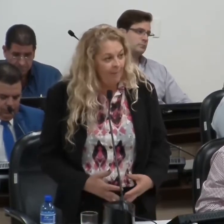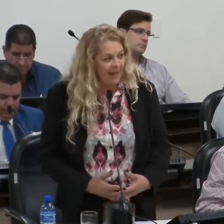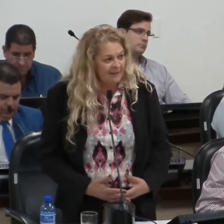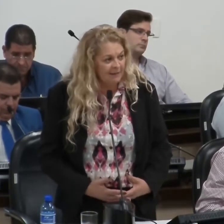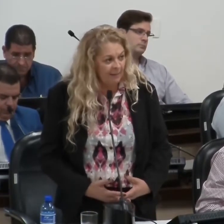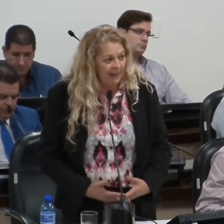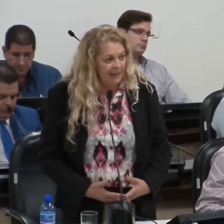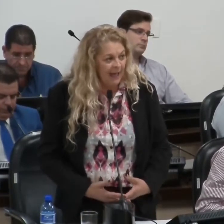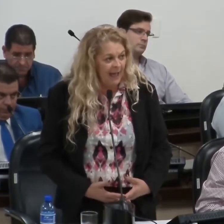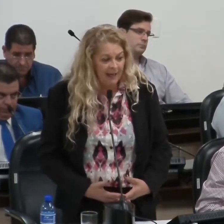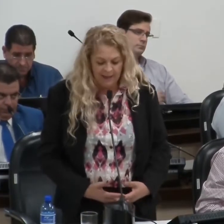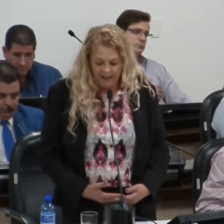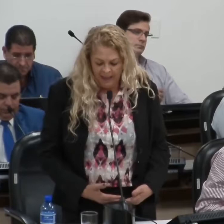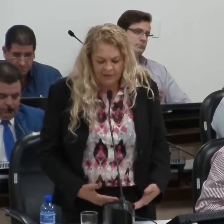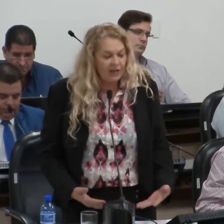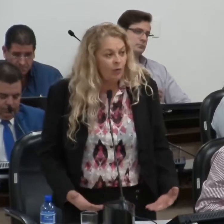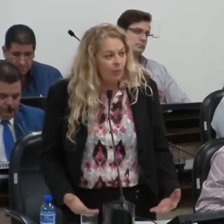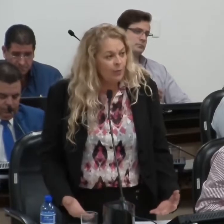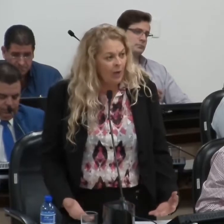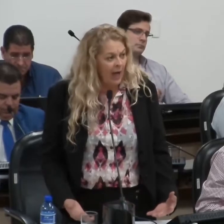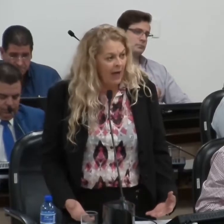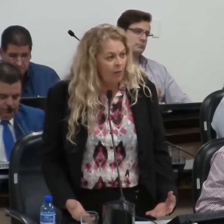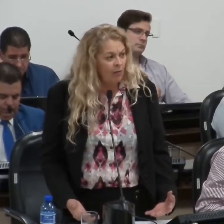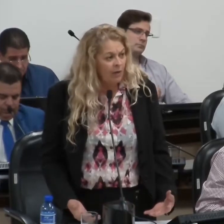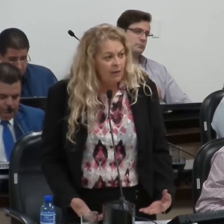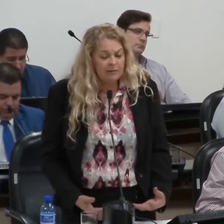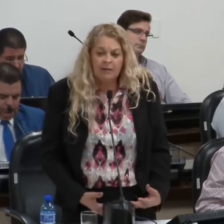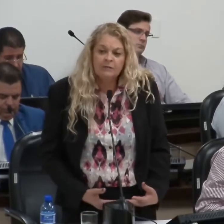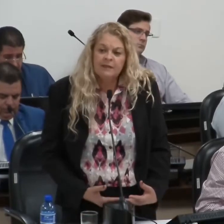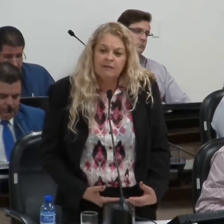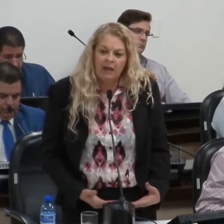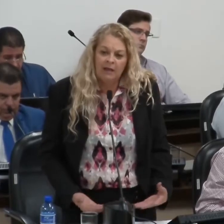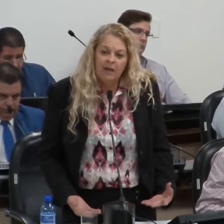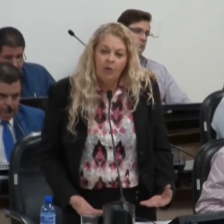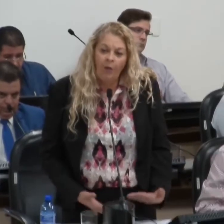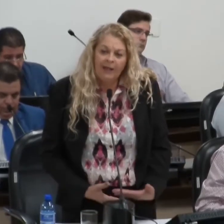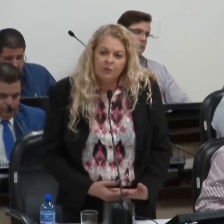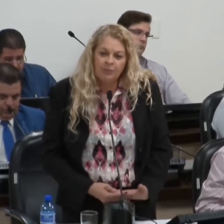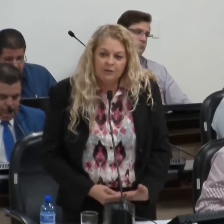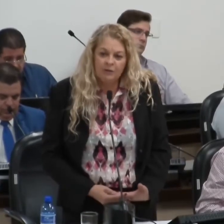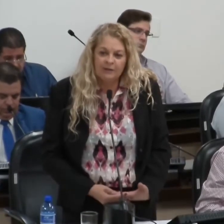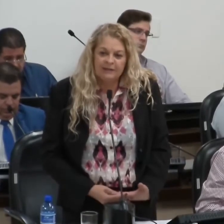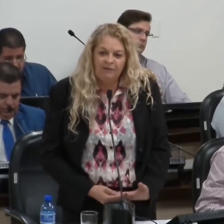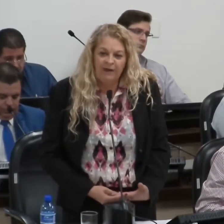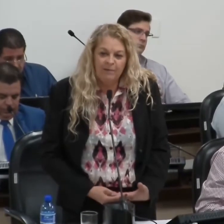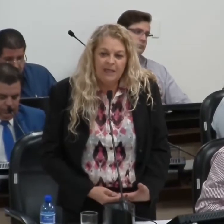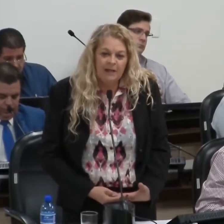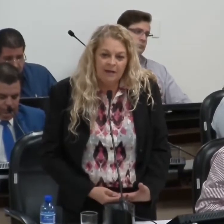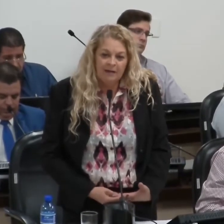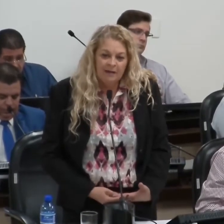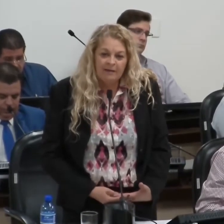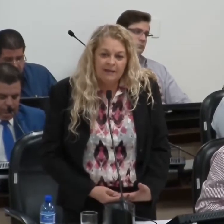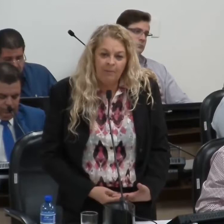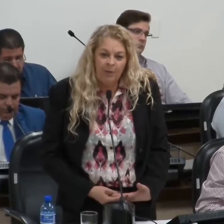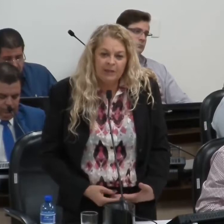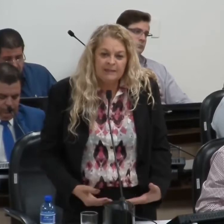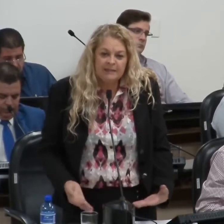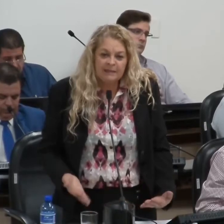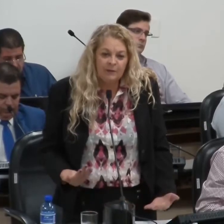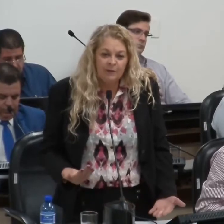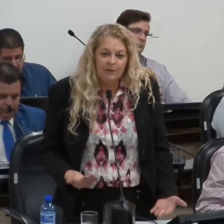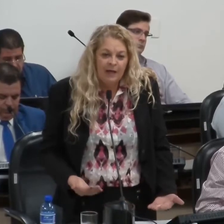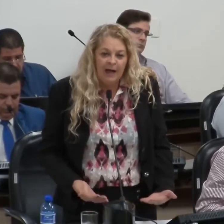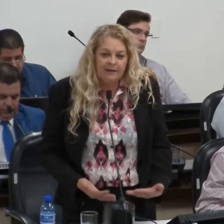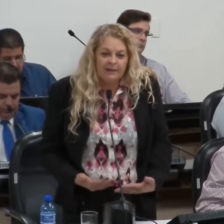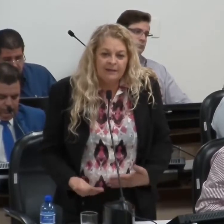pessoa começa a trabalhar, ela já compra um carro. Então, se tem 4 pessoas na família, daqui a pouquinho,